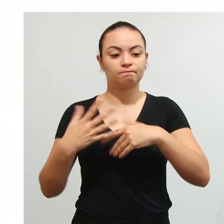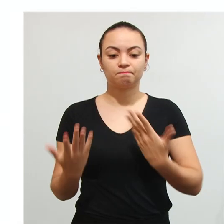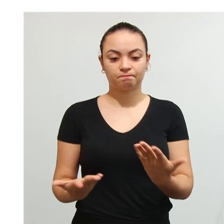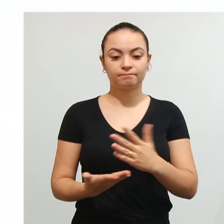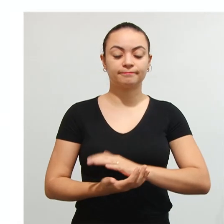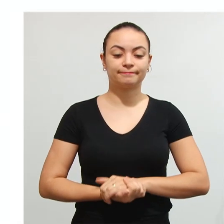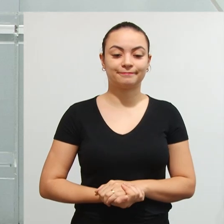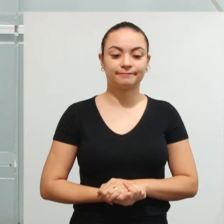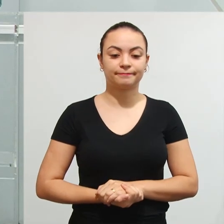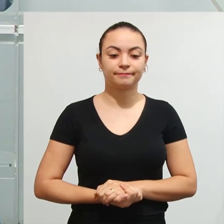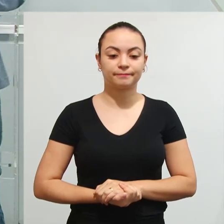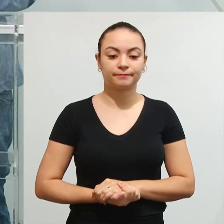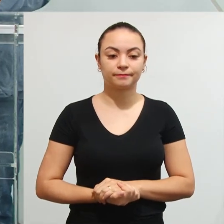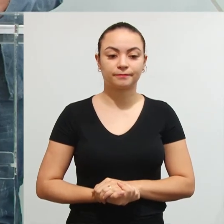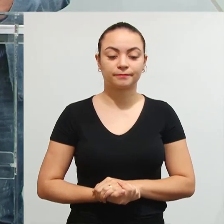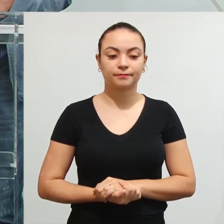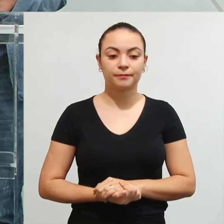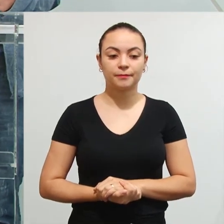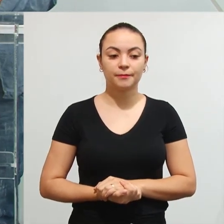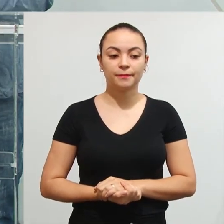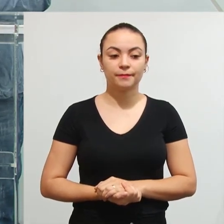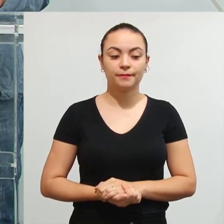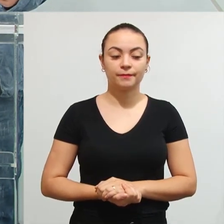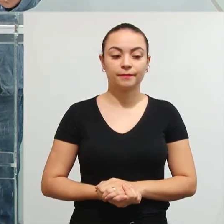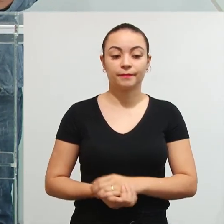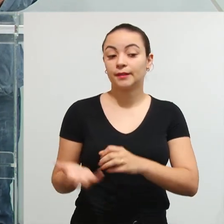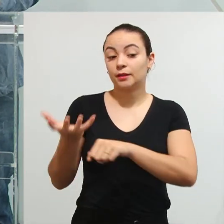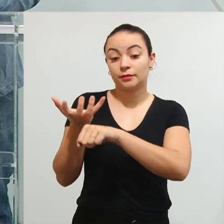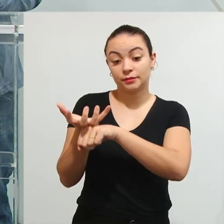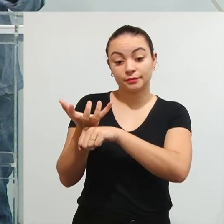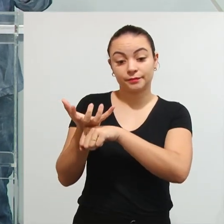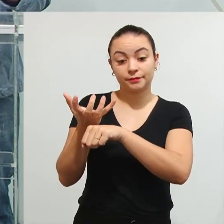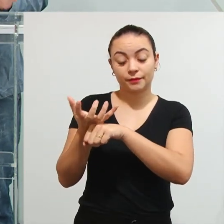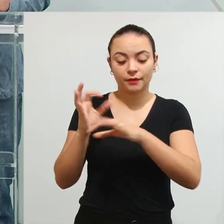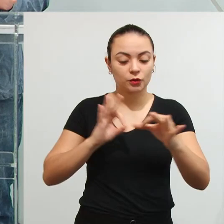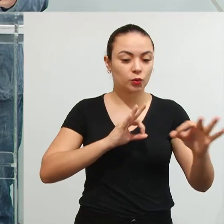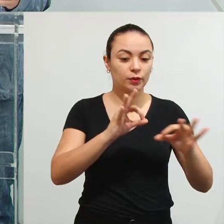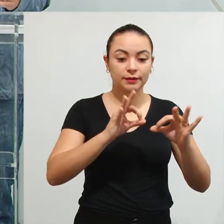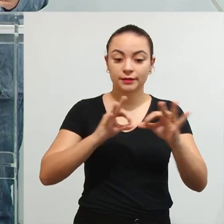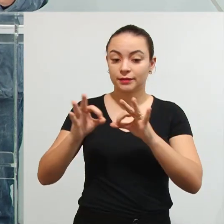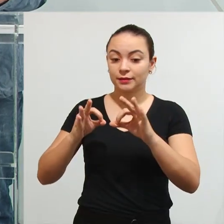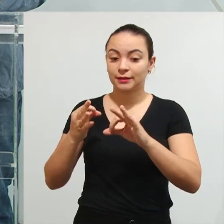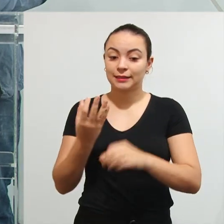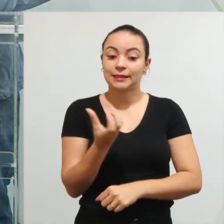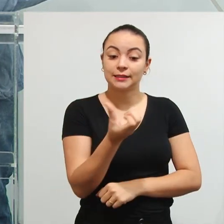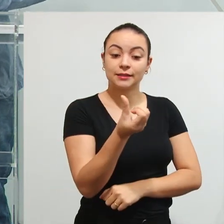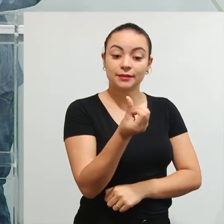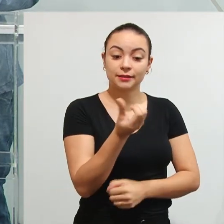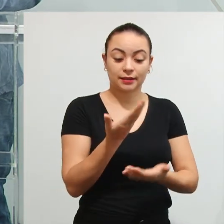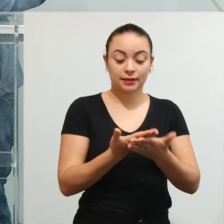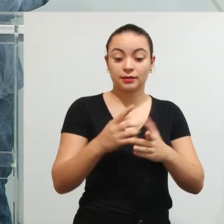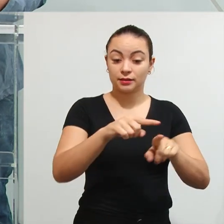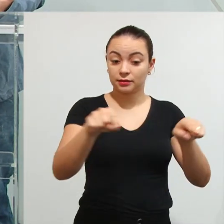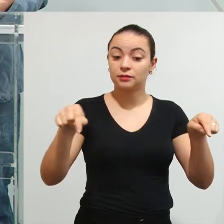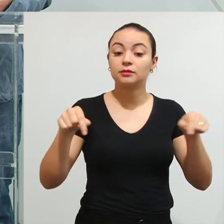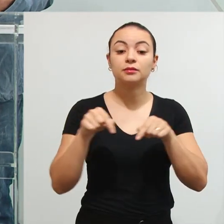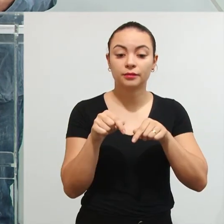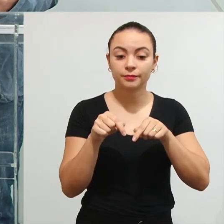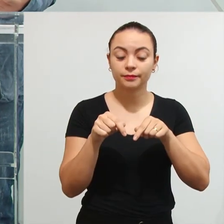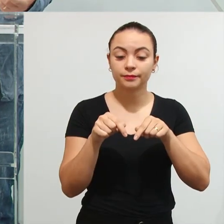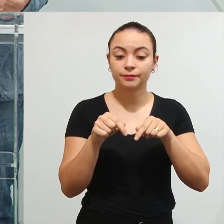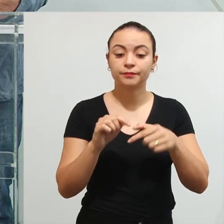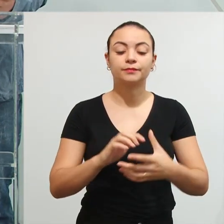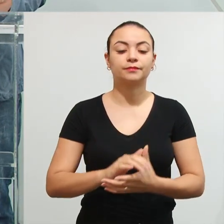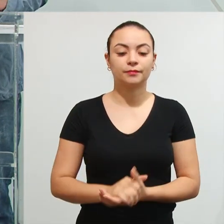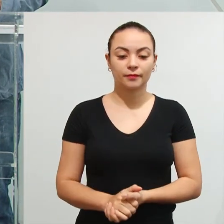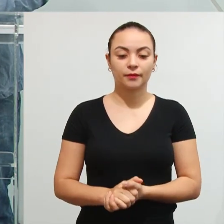Automaticamente, a nossa disciplina ela vai ser organizada em 6 webaulas e esse conteúdo vai estar distribuído durante essas